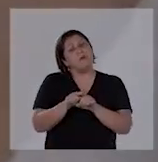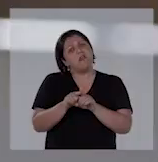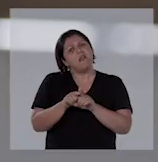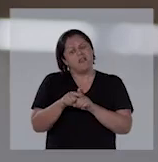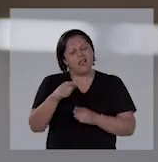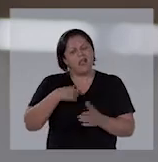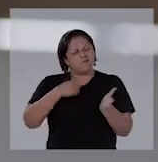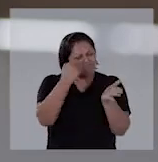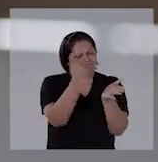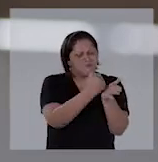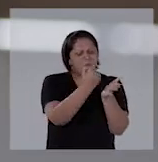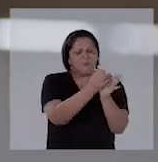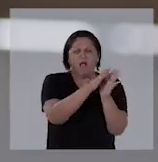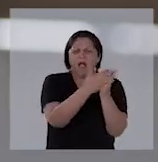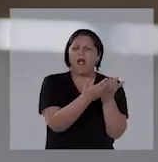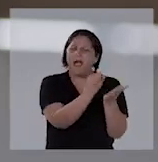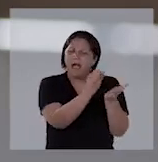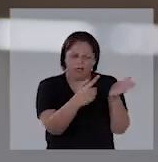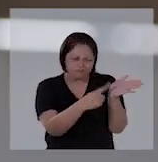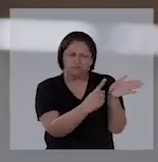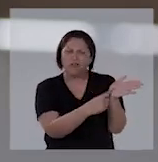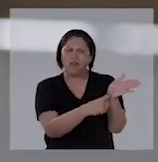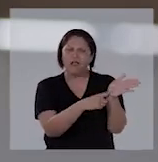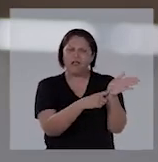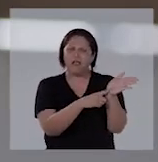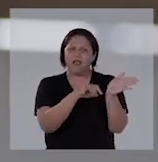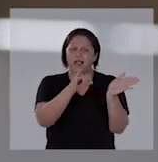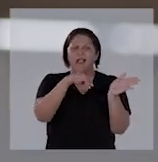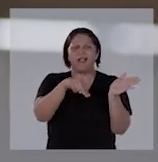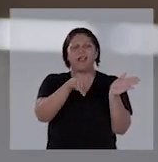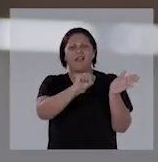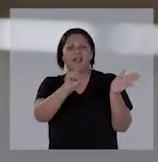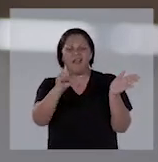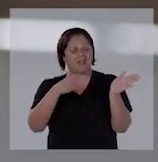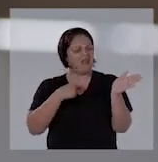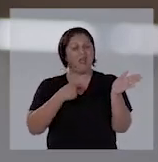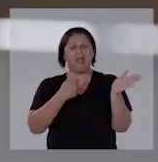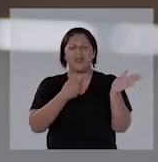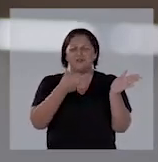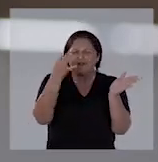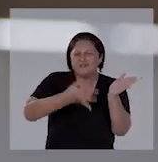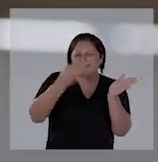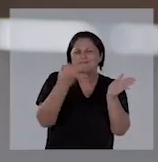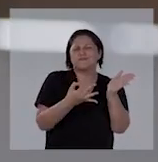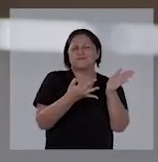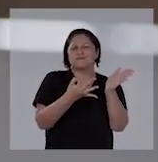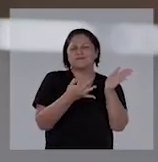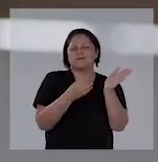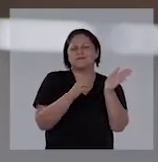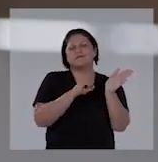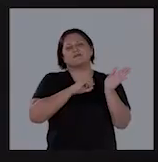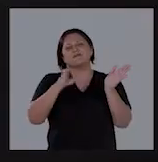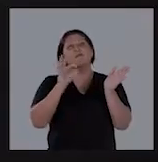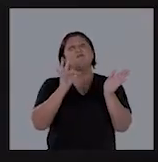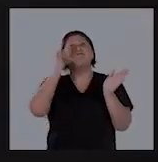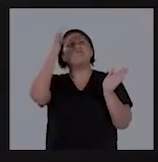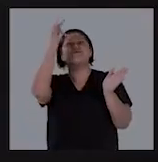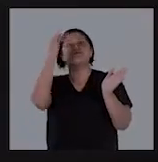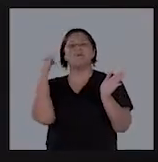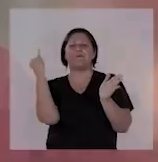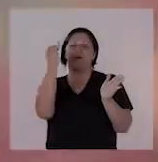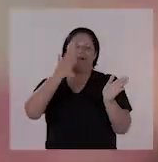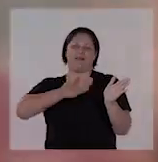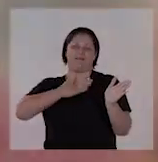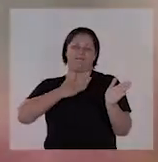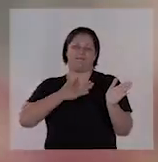eu sou funcionário tenho uma carteira de estrada e fábio nss tem a contribuição certinho sei